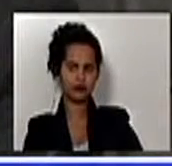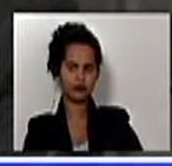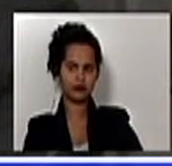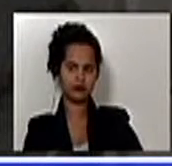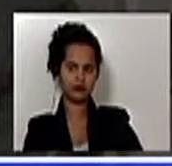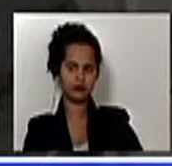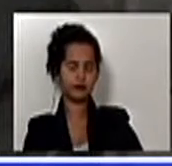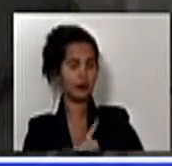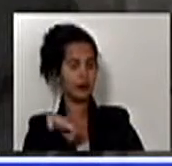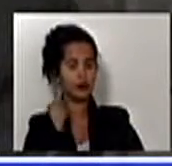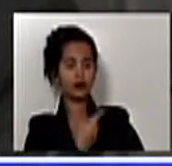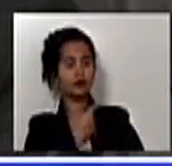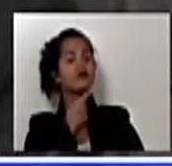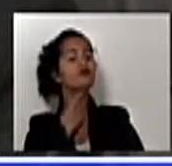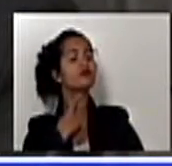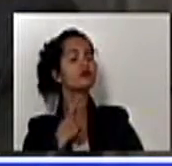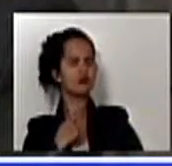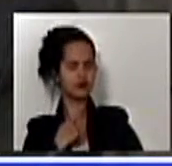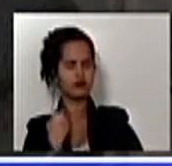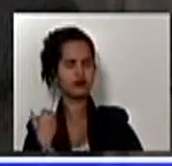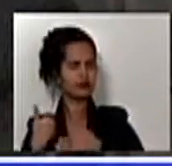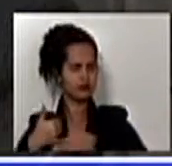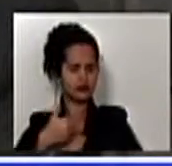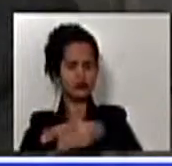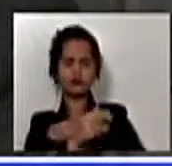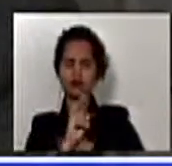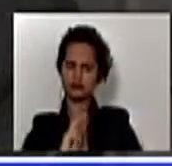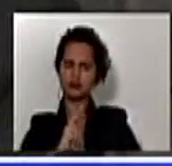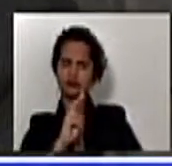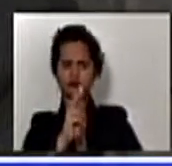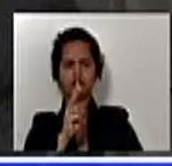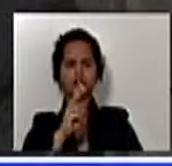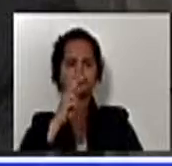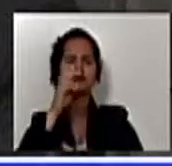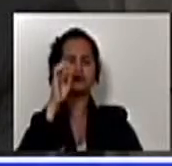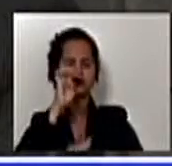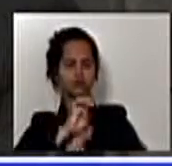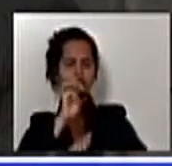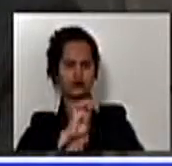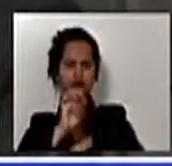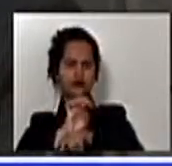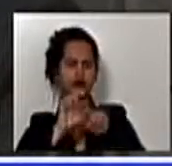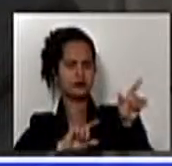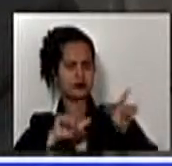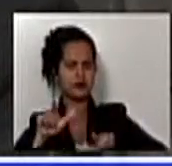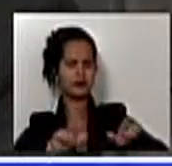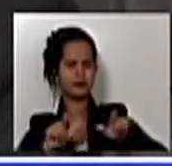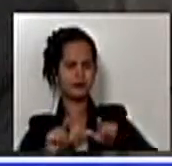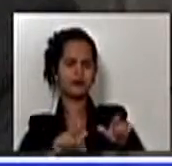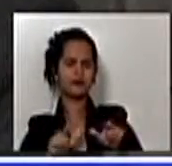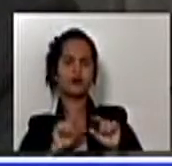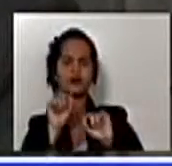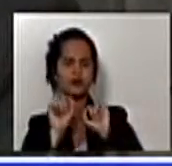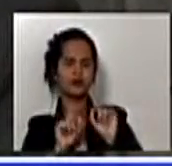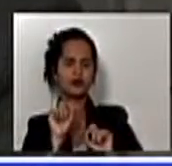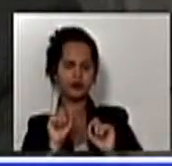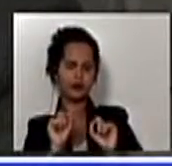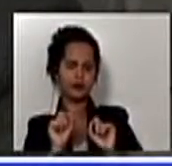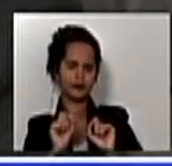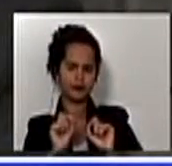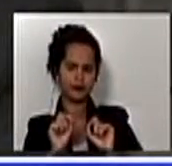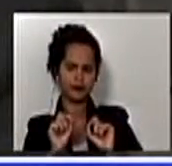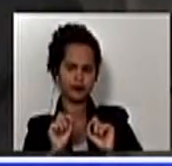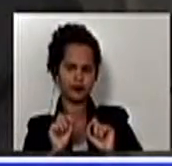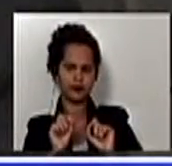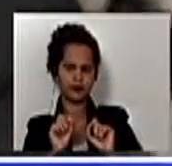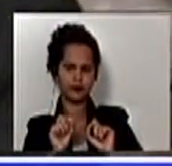Esse é o nosso desejo, de continuar servindo ao Estado e com o mínimo indispensável para